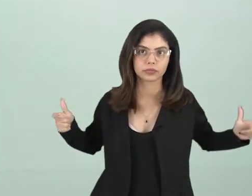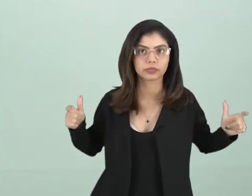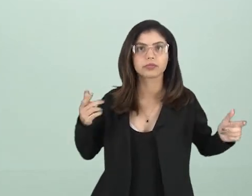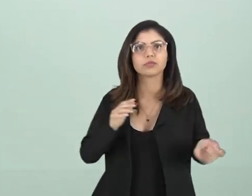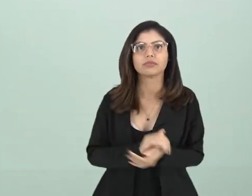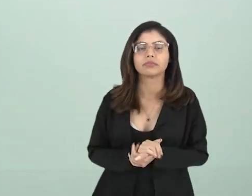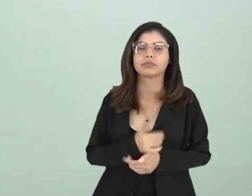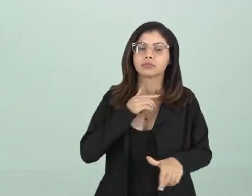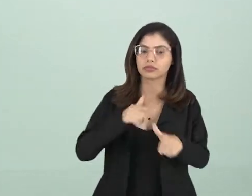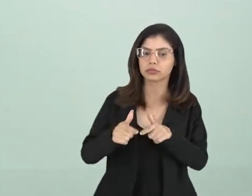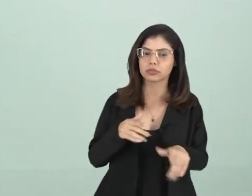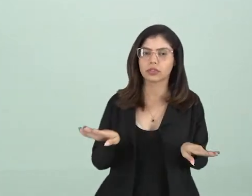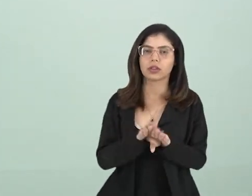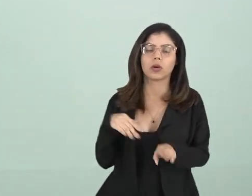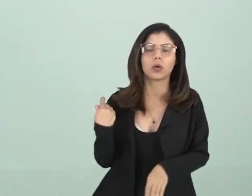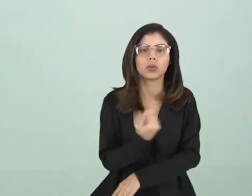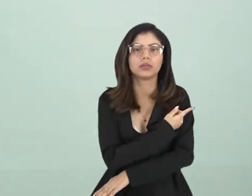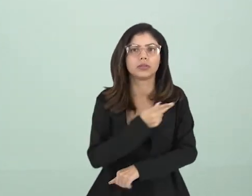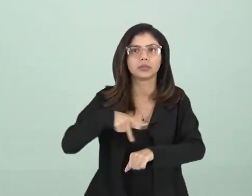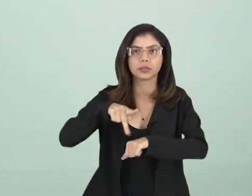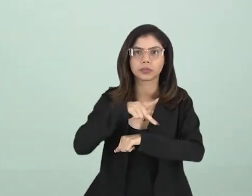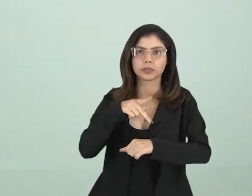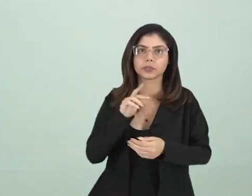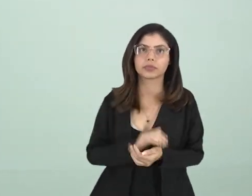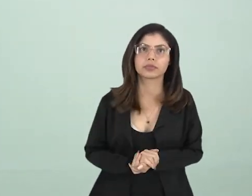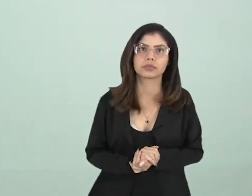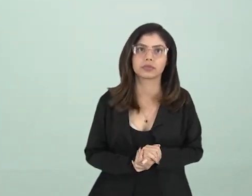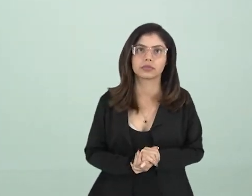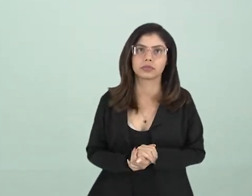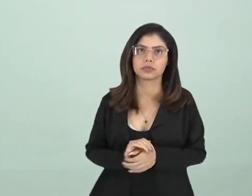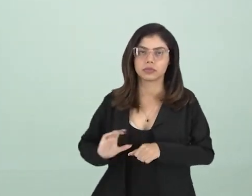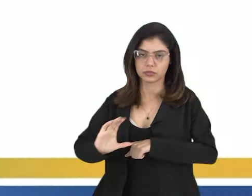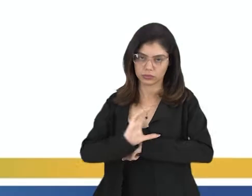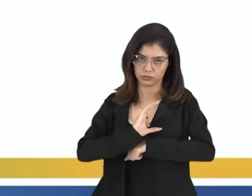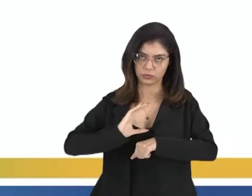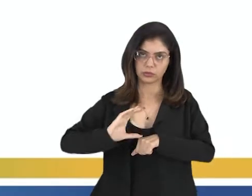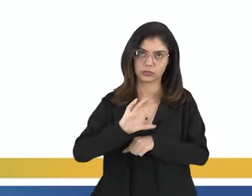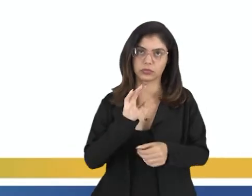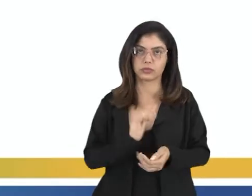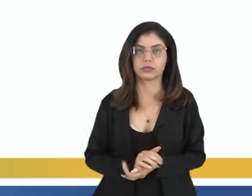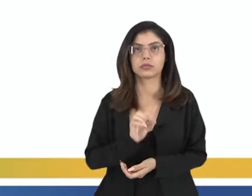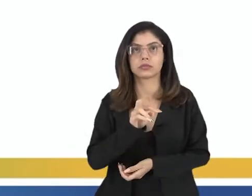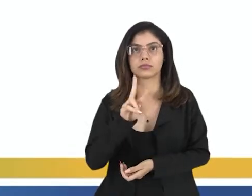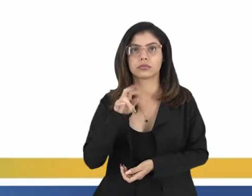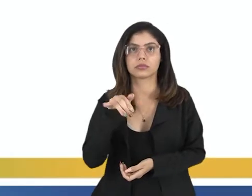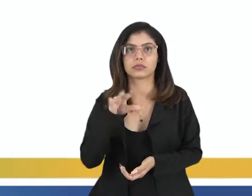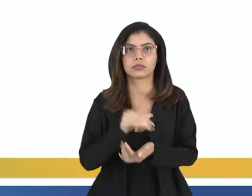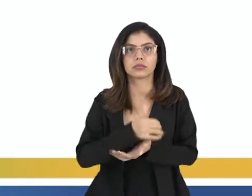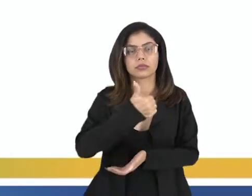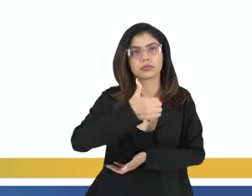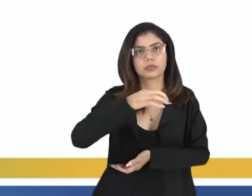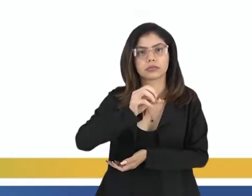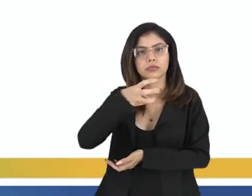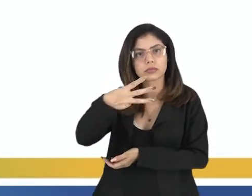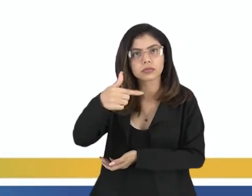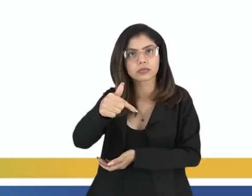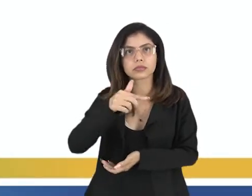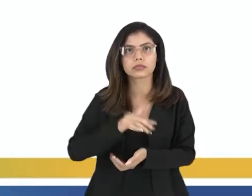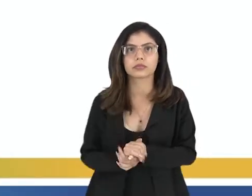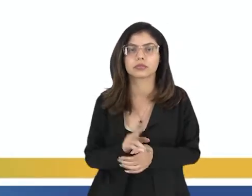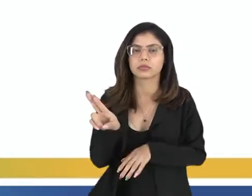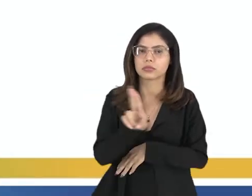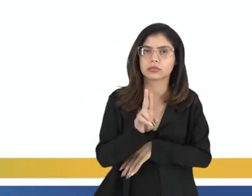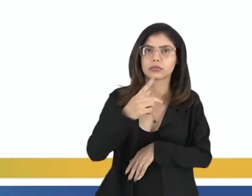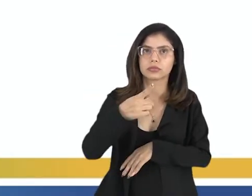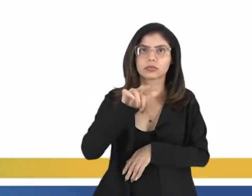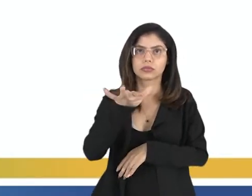essas questões trabalhistas no nosso país, tá? E aí a Constituição outorgada, de 1937, chamada